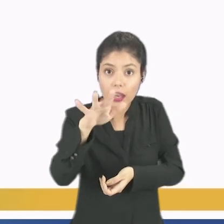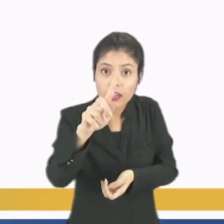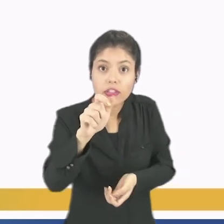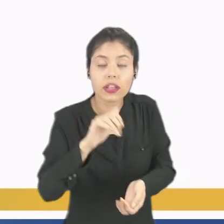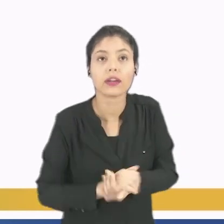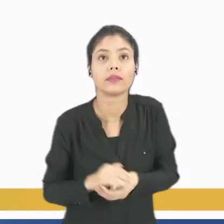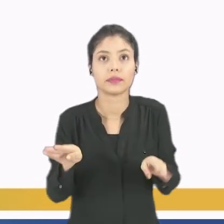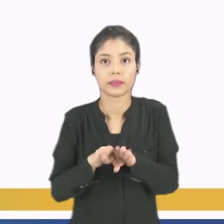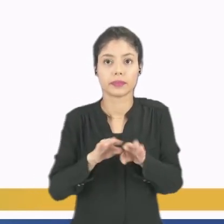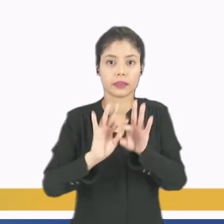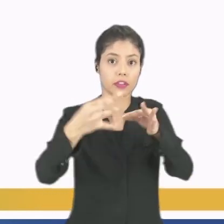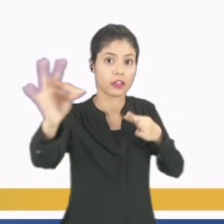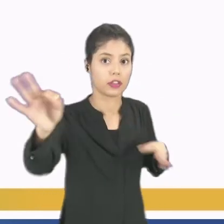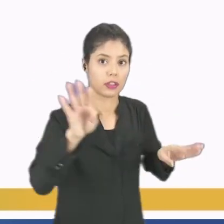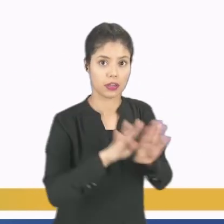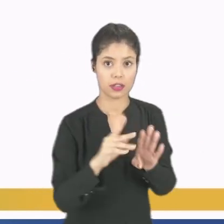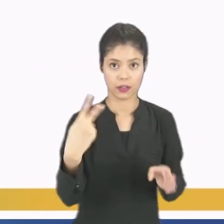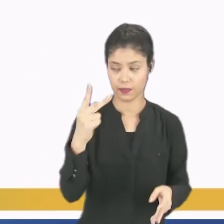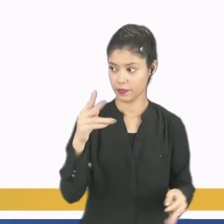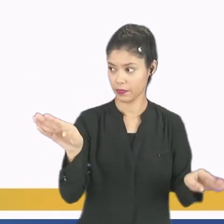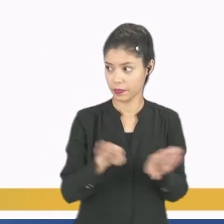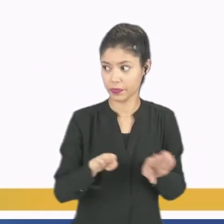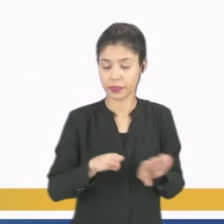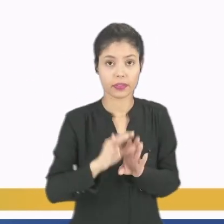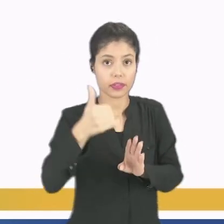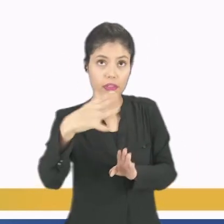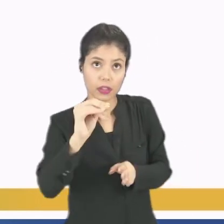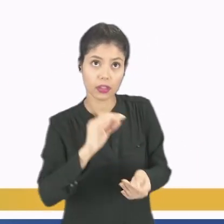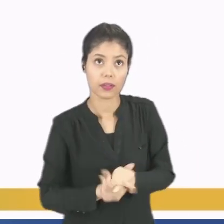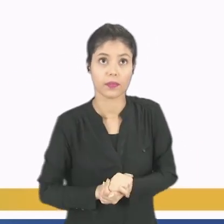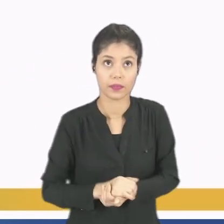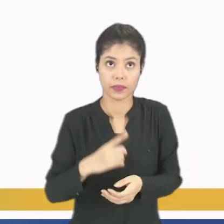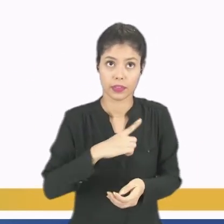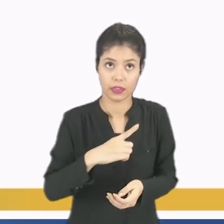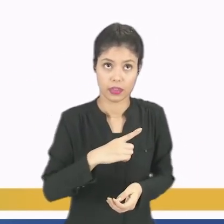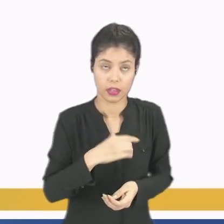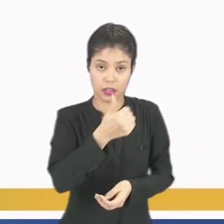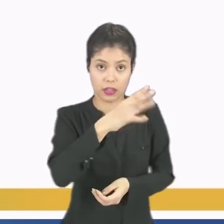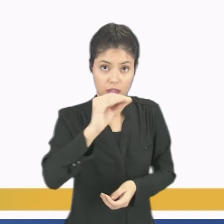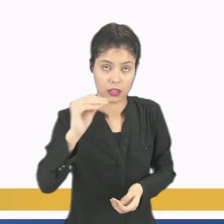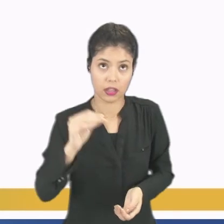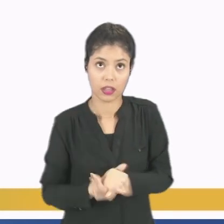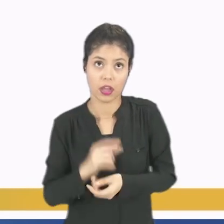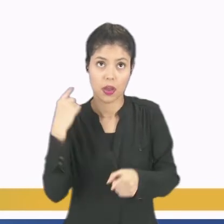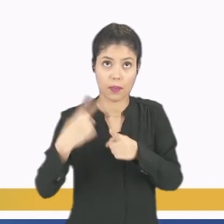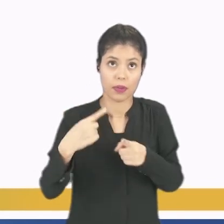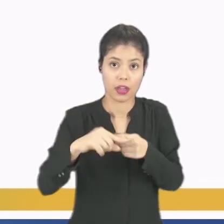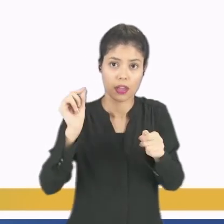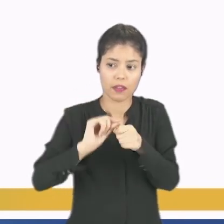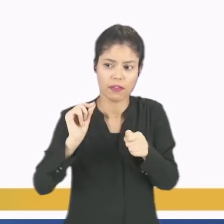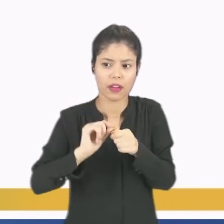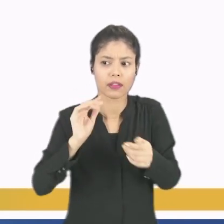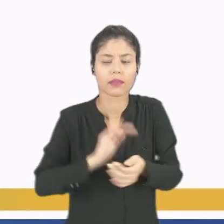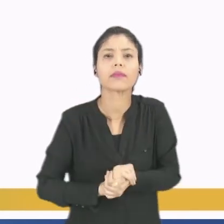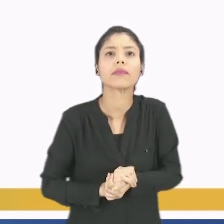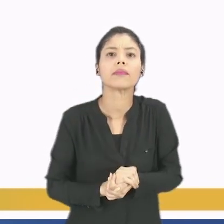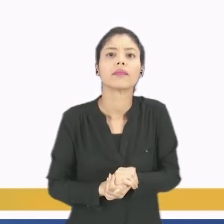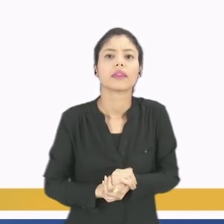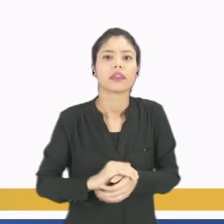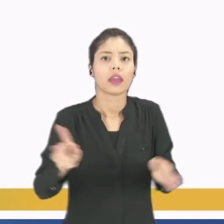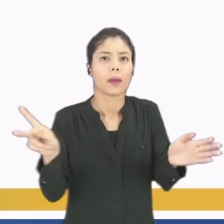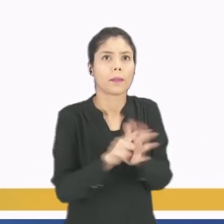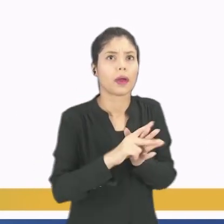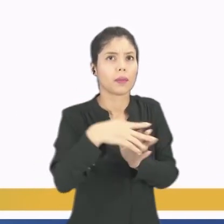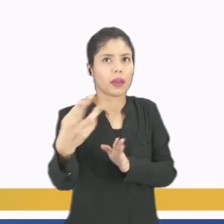ó, a distância de AB é 10. Joguei na fórmula aqui. De onde saiu esse 100? Por que faz esse procedimento? São preceitos básicos